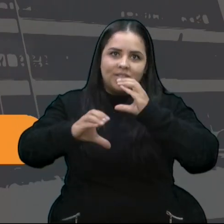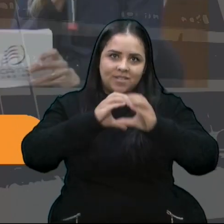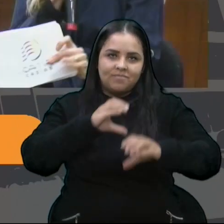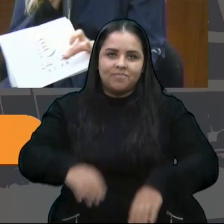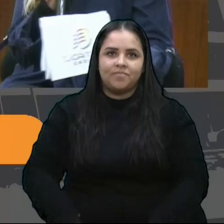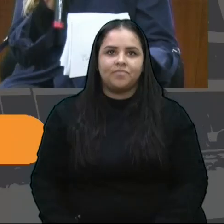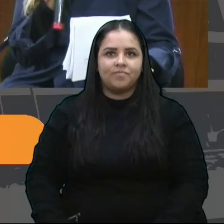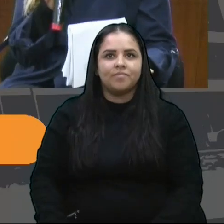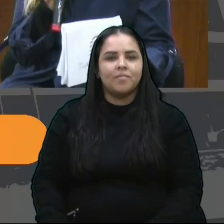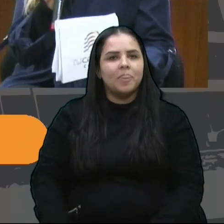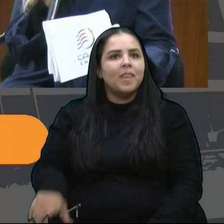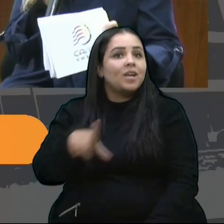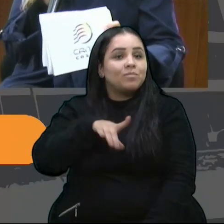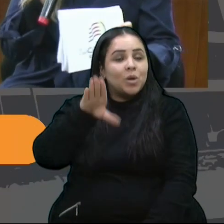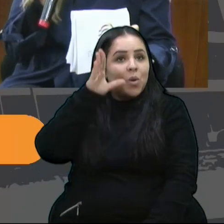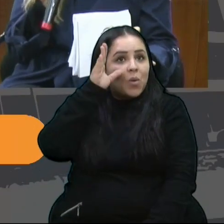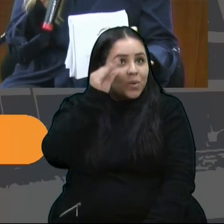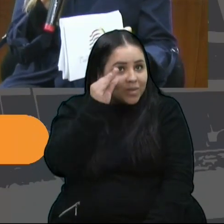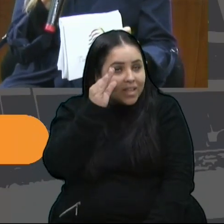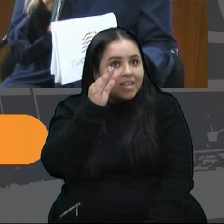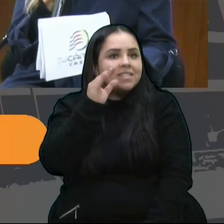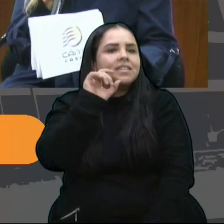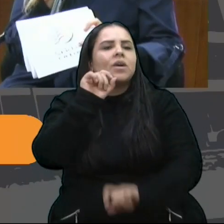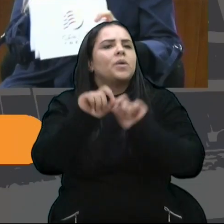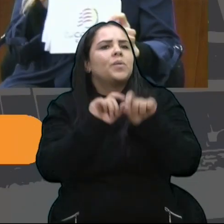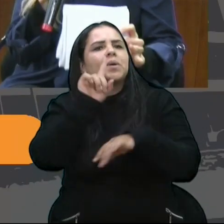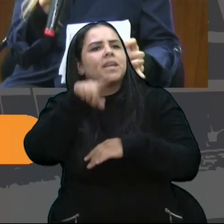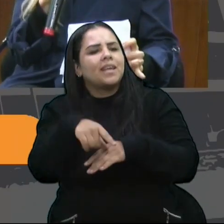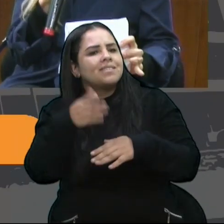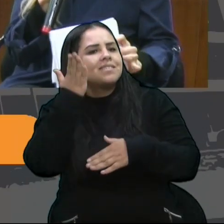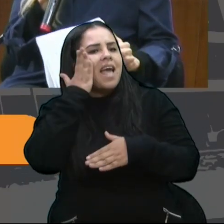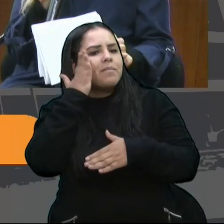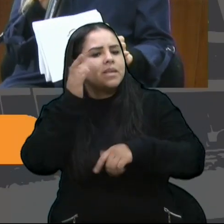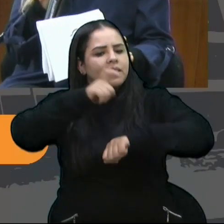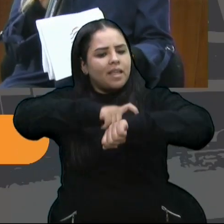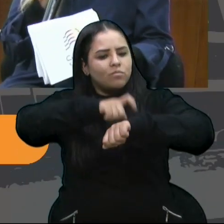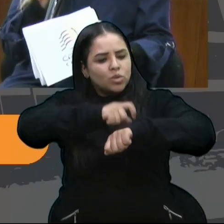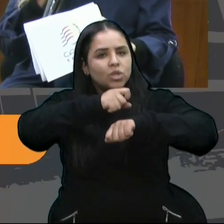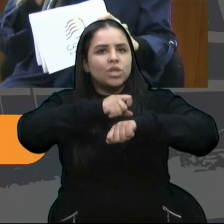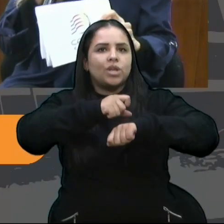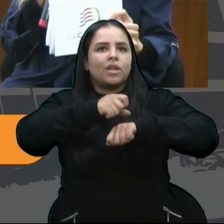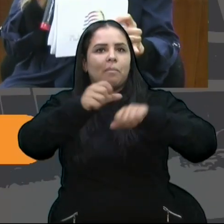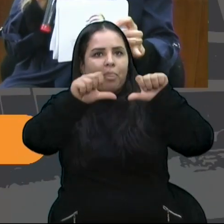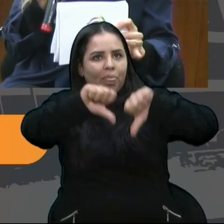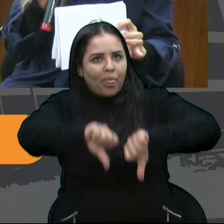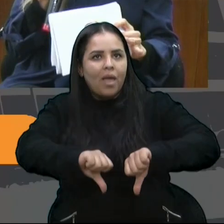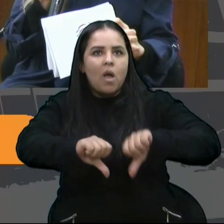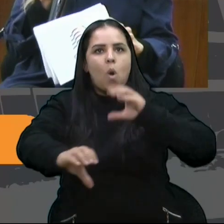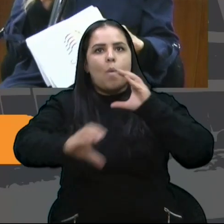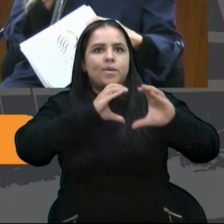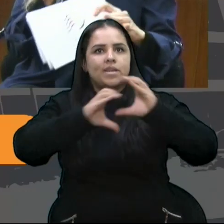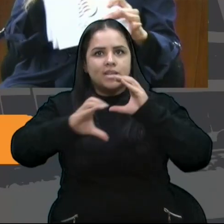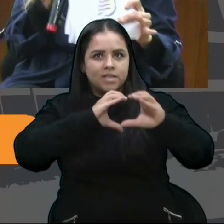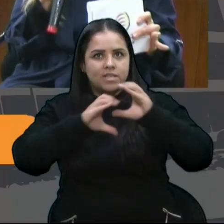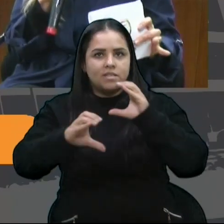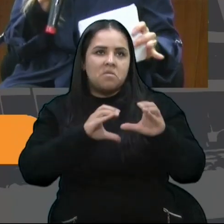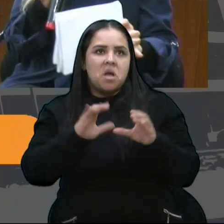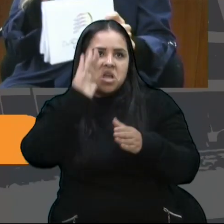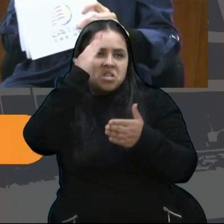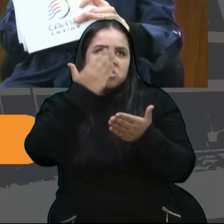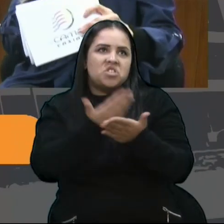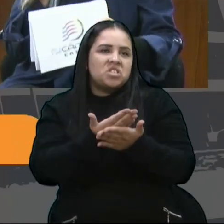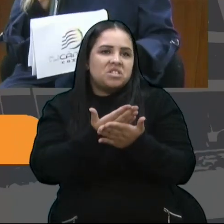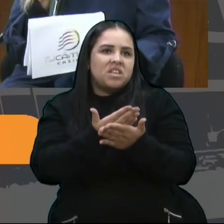Felipe, eu tenho uma curiosidade que é assim, a gente sabe que em momentos de crise, a comunicação, por vezes, é entendida como supérflua, né?